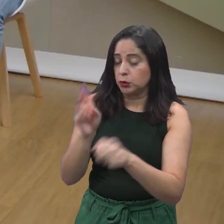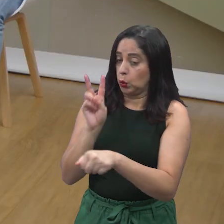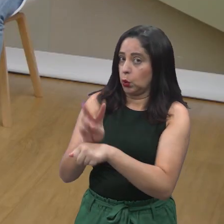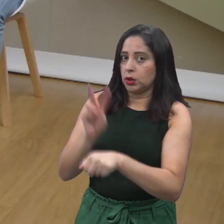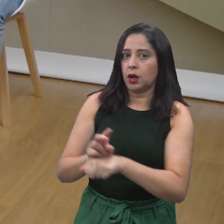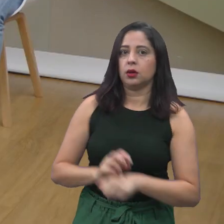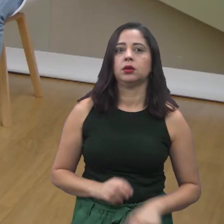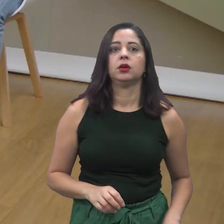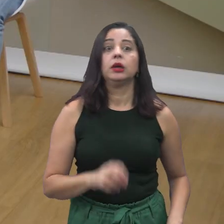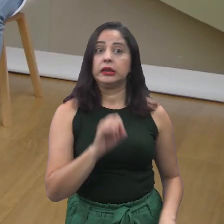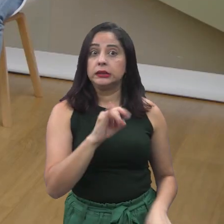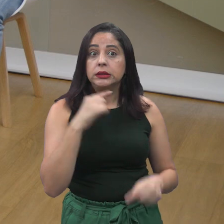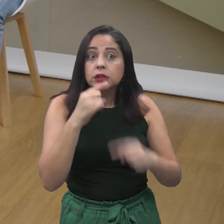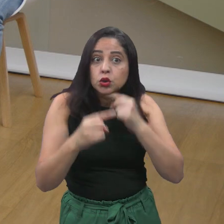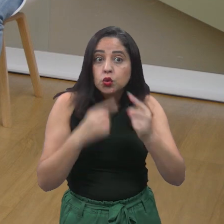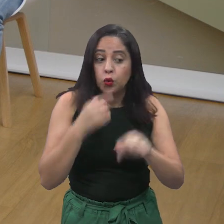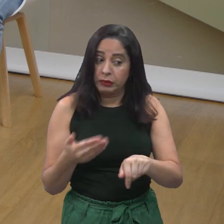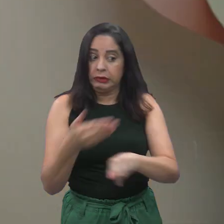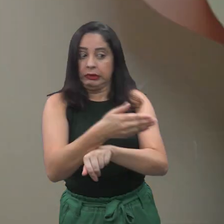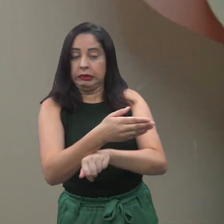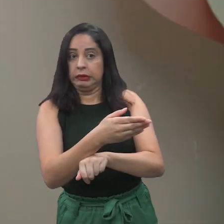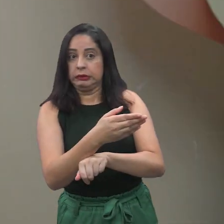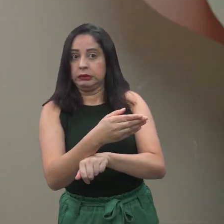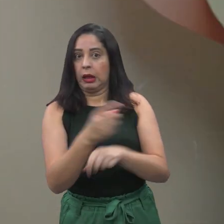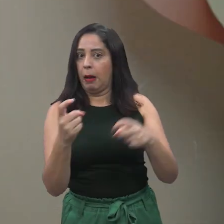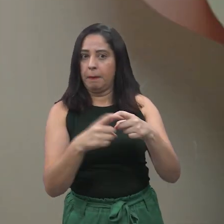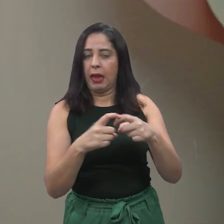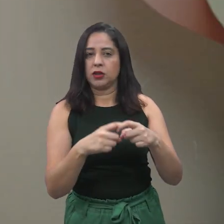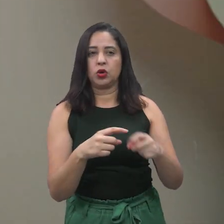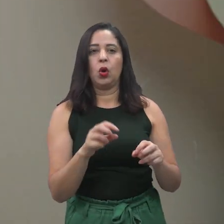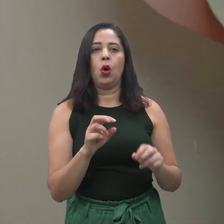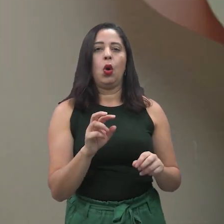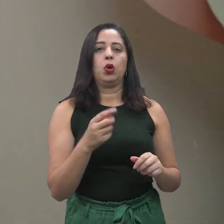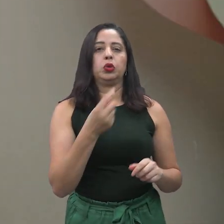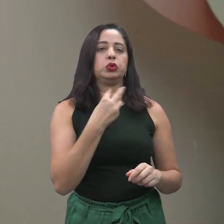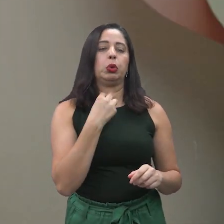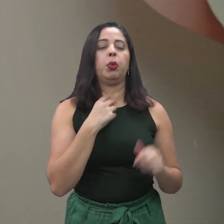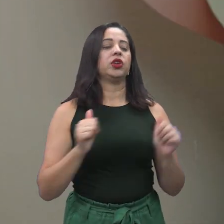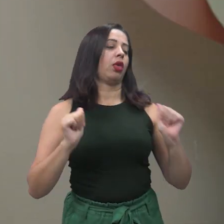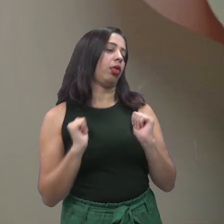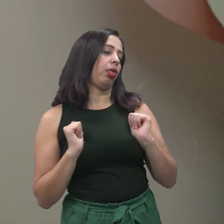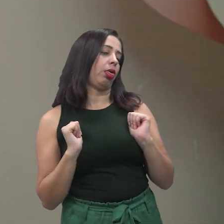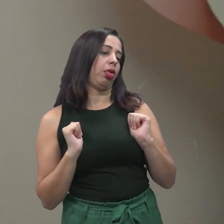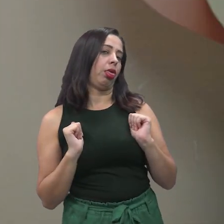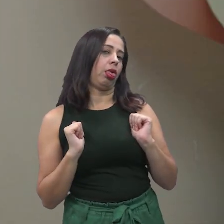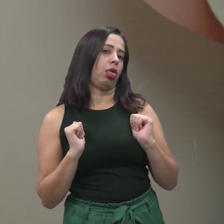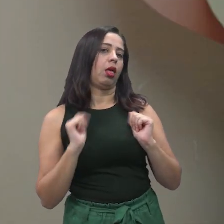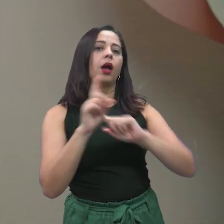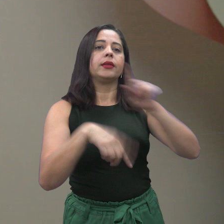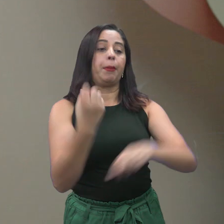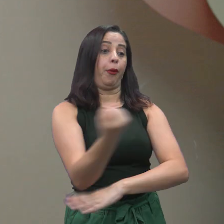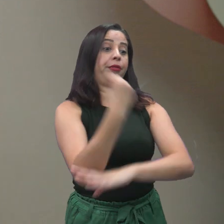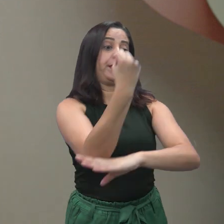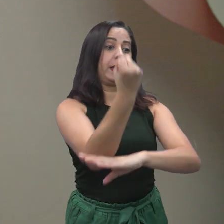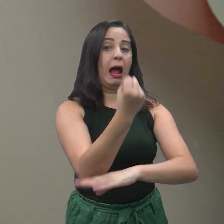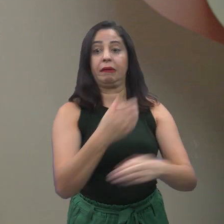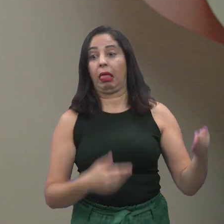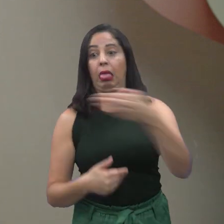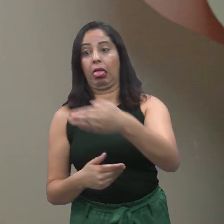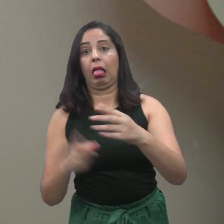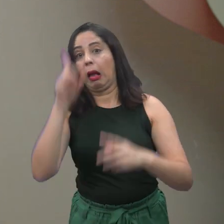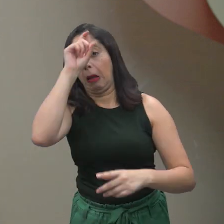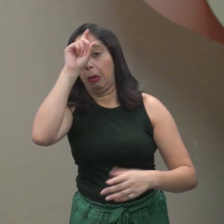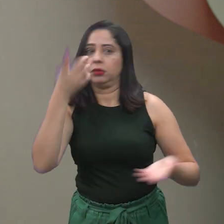na dúvida, né, procure um médico, procure um especialista, né, gente? Não dá para ficar em casa esperando as coisas, né, se agravarem para sair